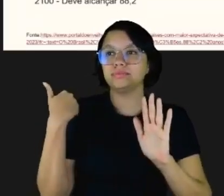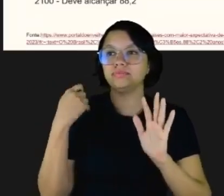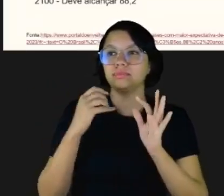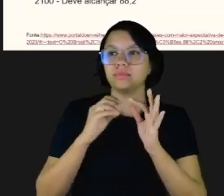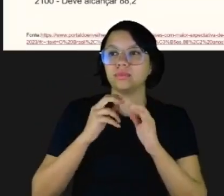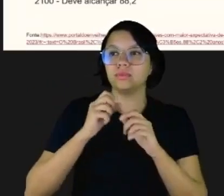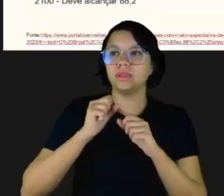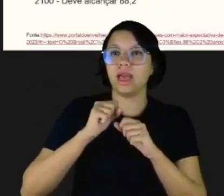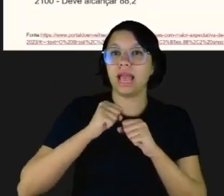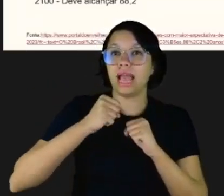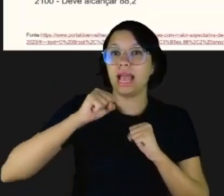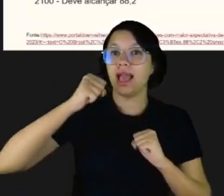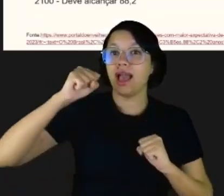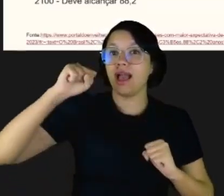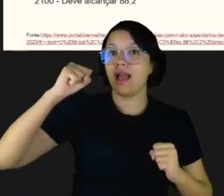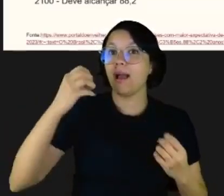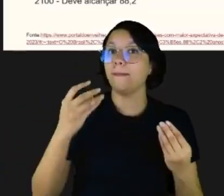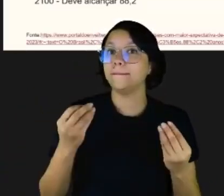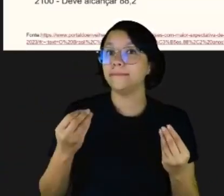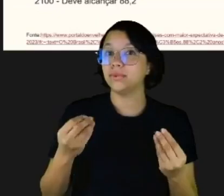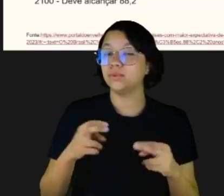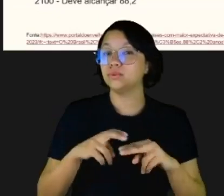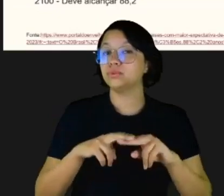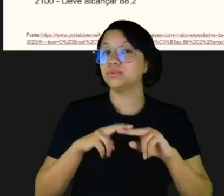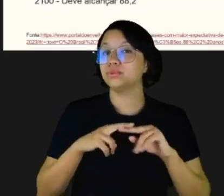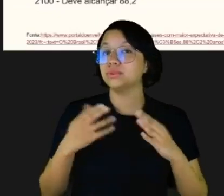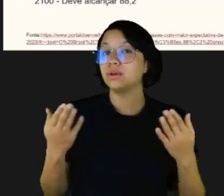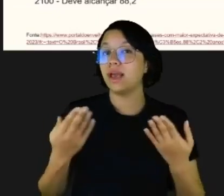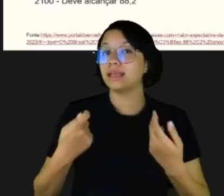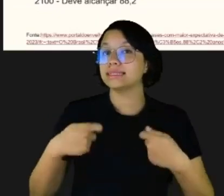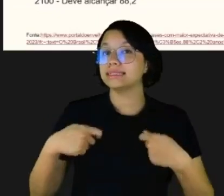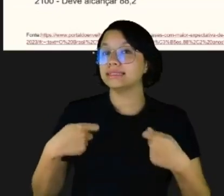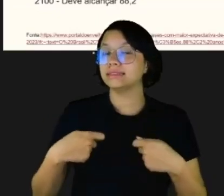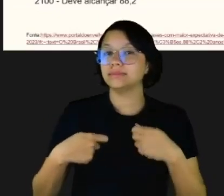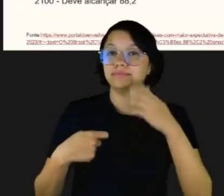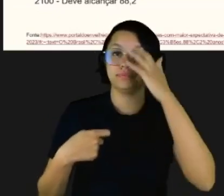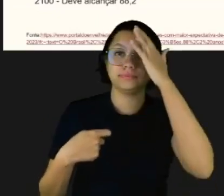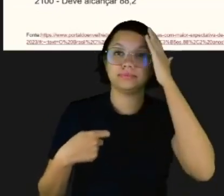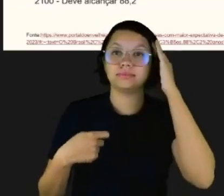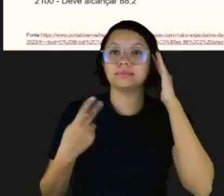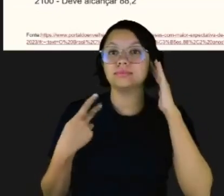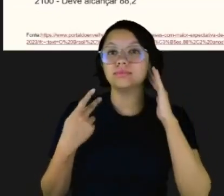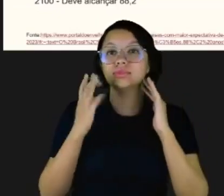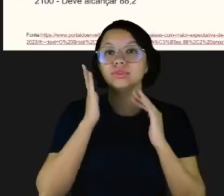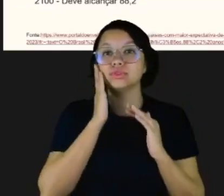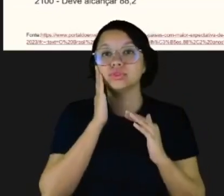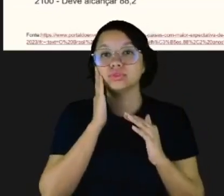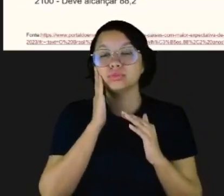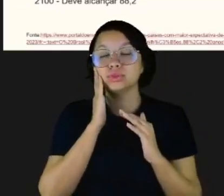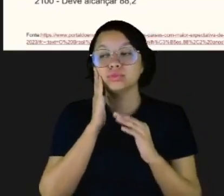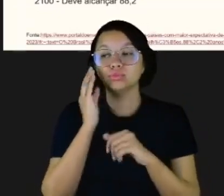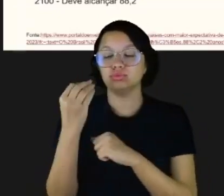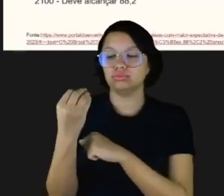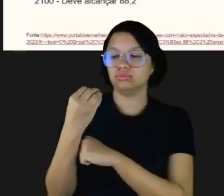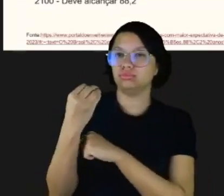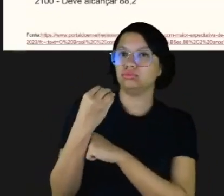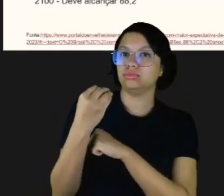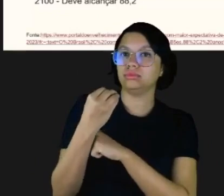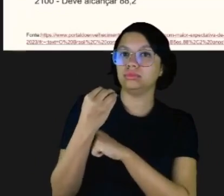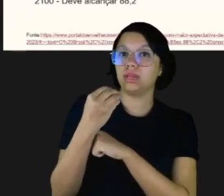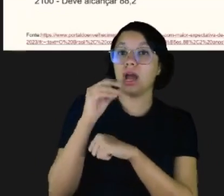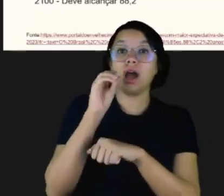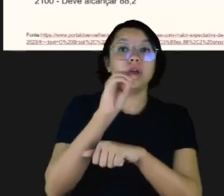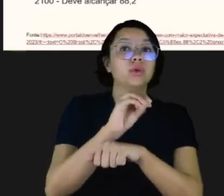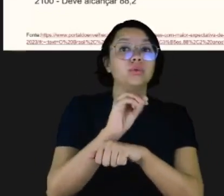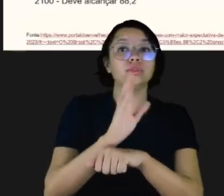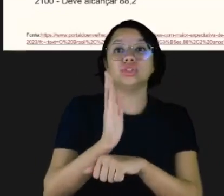crescendo muito, né? Por isso, essa necessidade de nós sabermos nos cuidar e cuidar dos